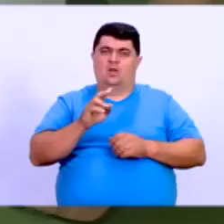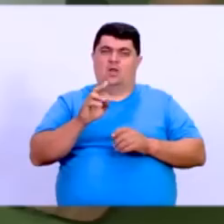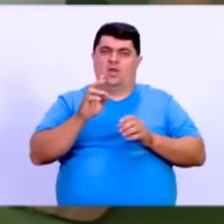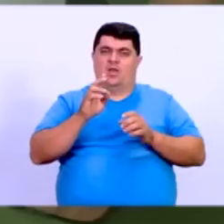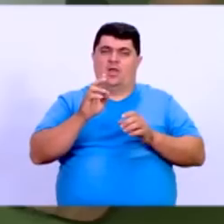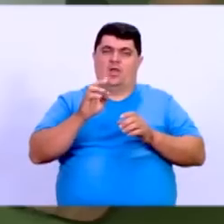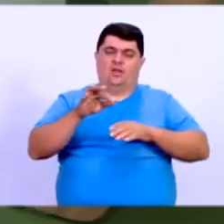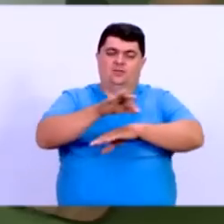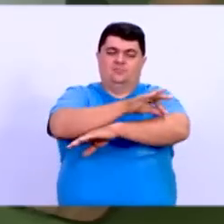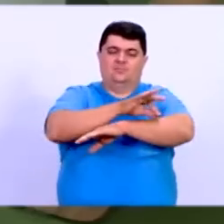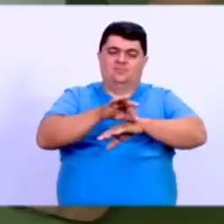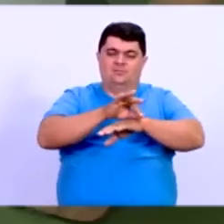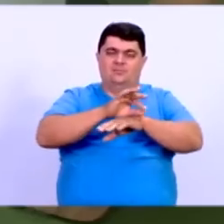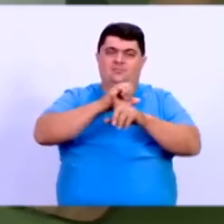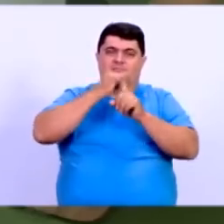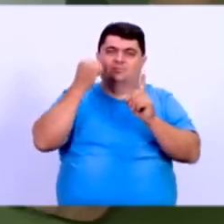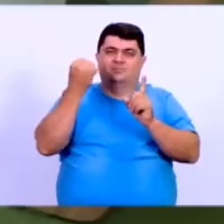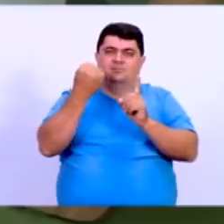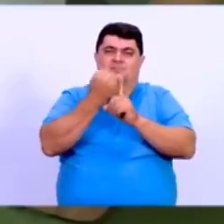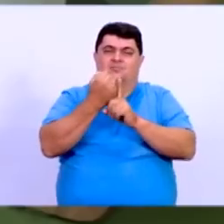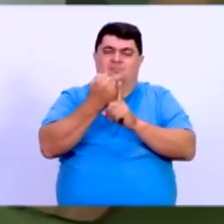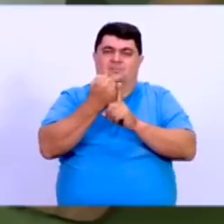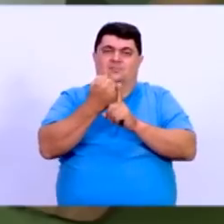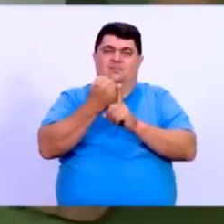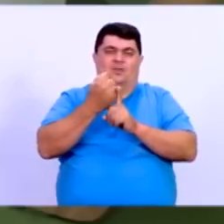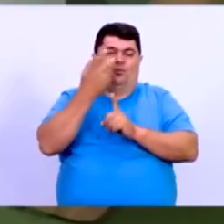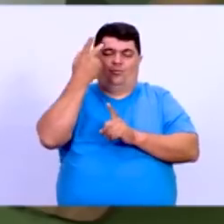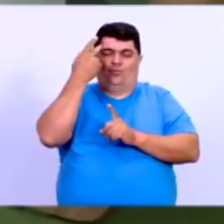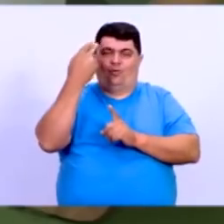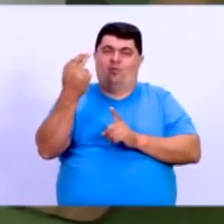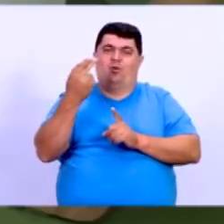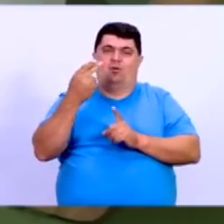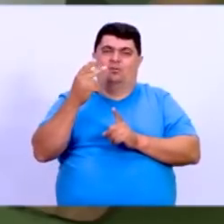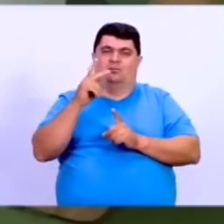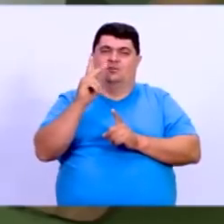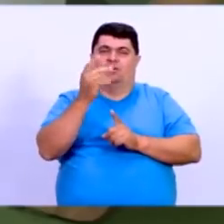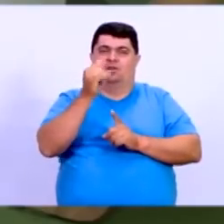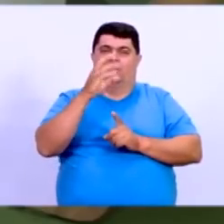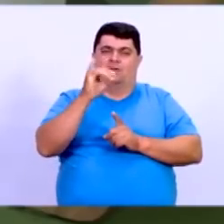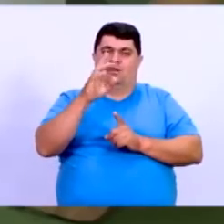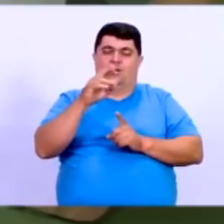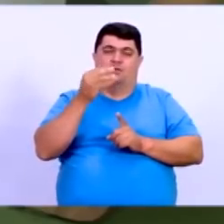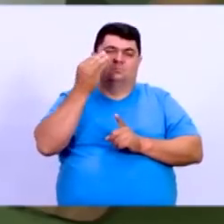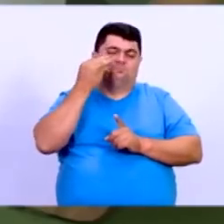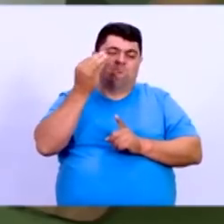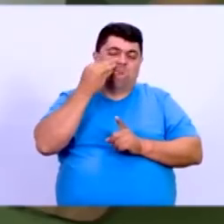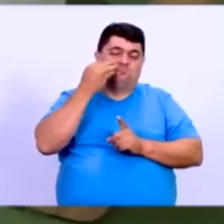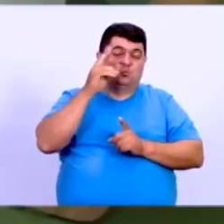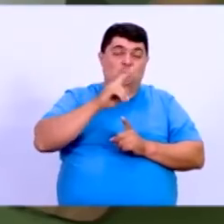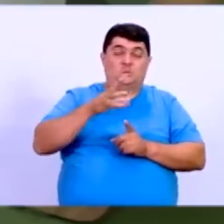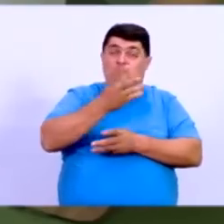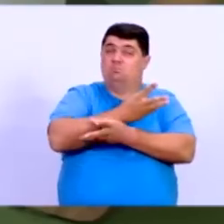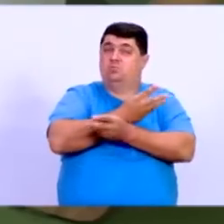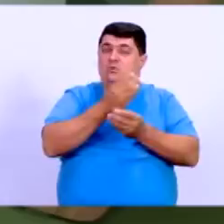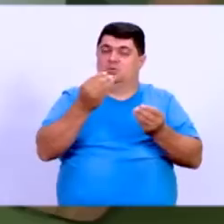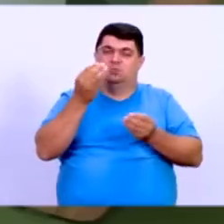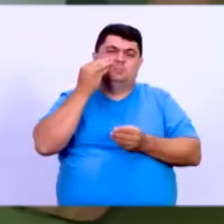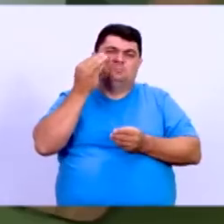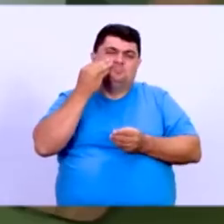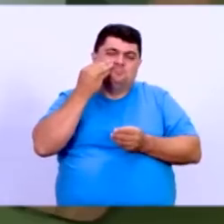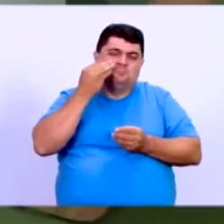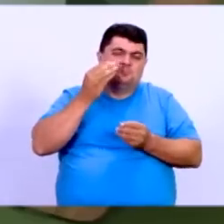né? Engenharia social em ambientes corporativos, os hackers e crackers utilizam muito, né? Para poder tentar